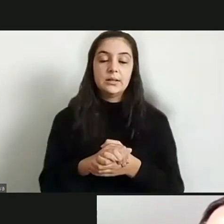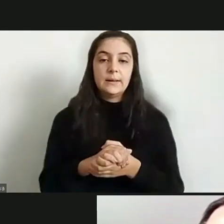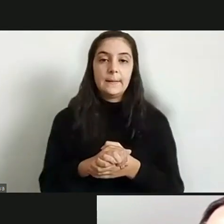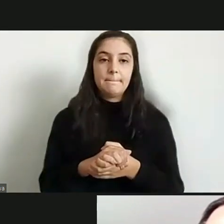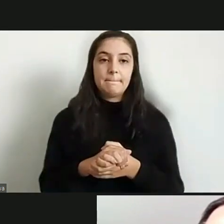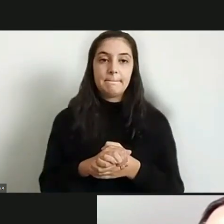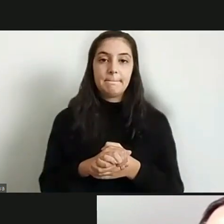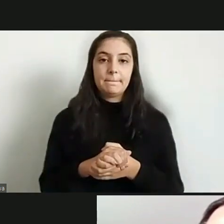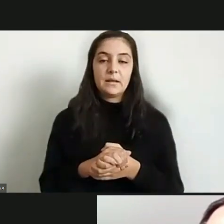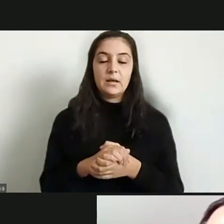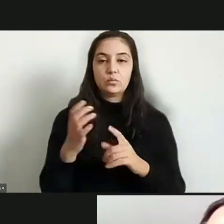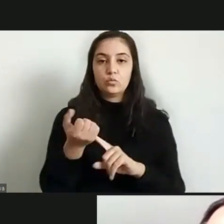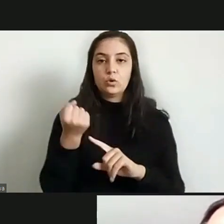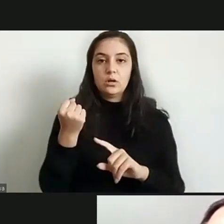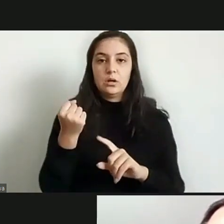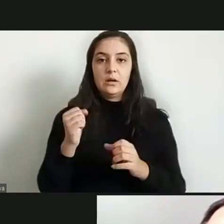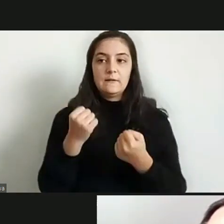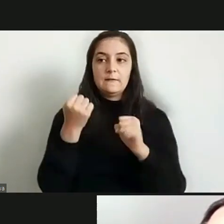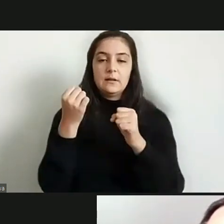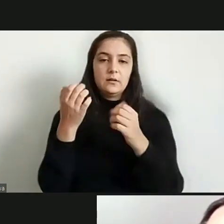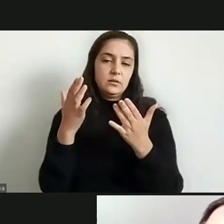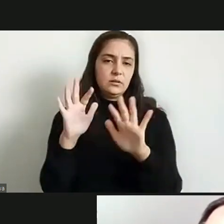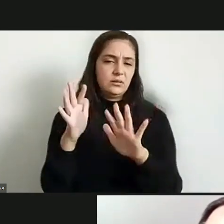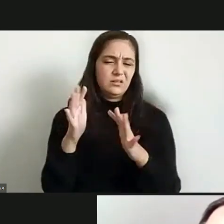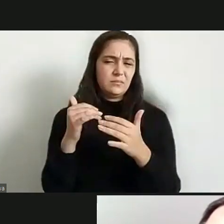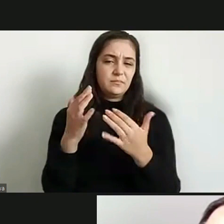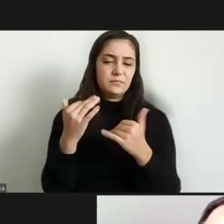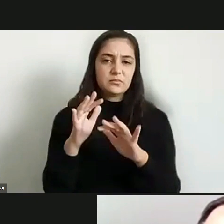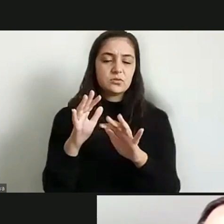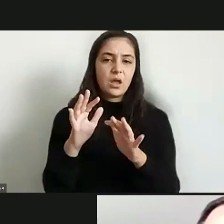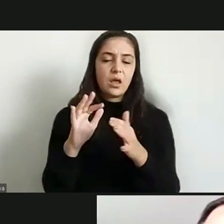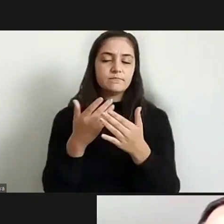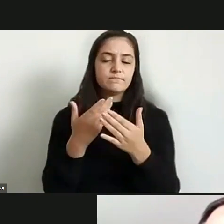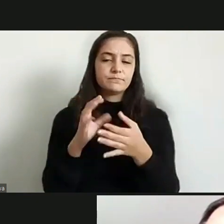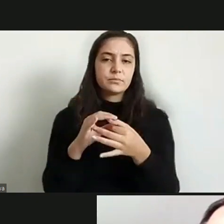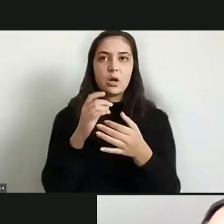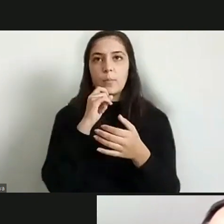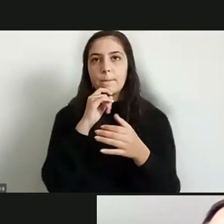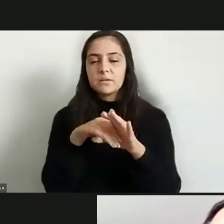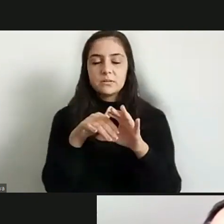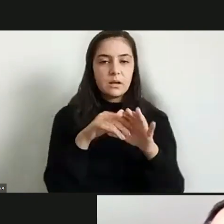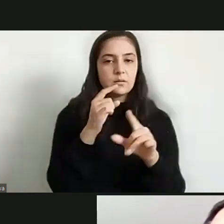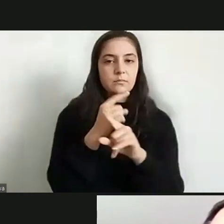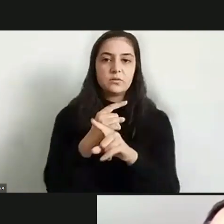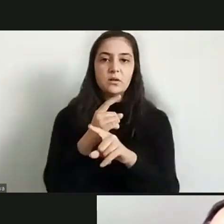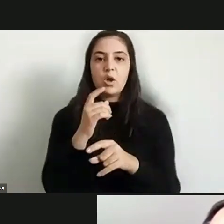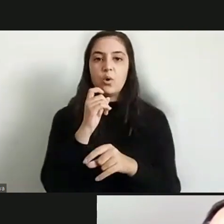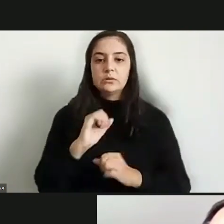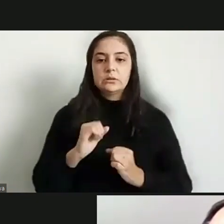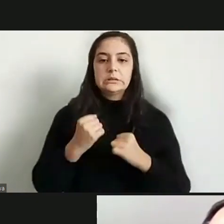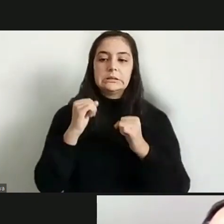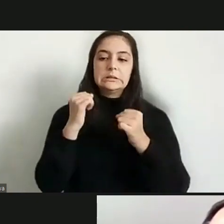Superar o medo e participar, mesmo que isso às vezes aparente poder pôr em causa algum receio